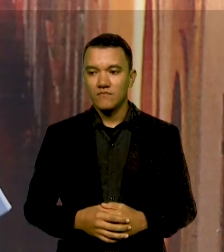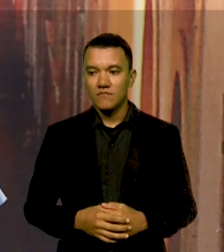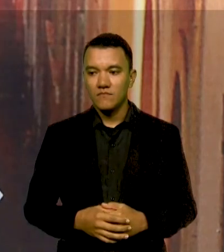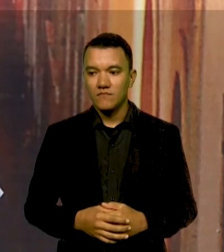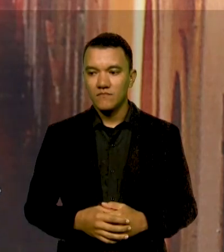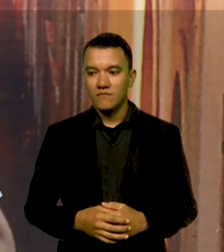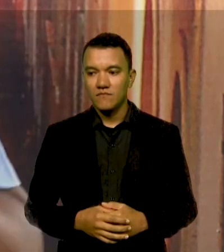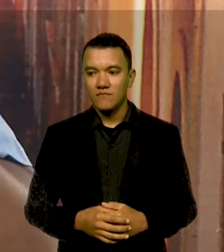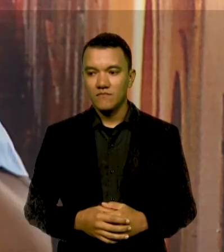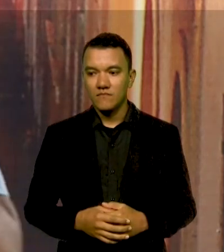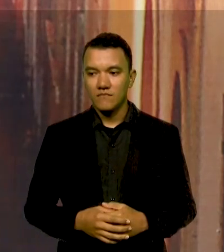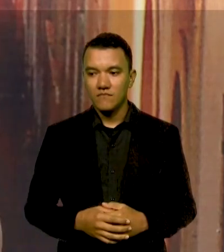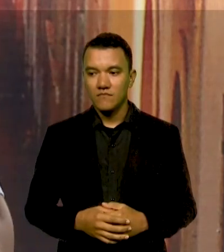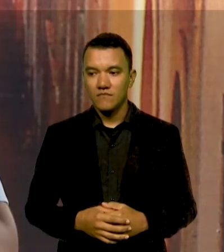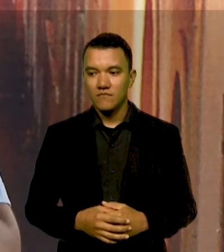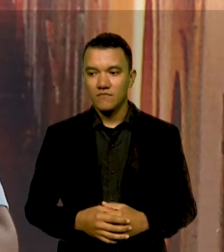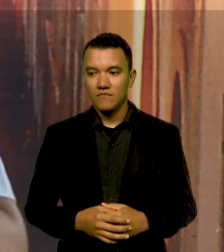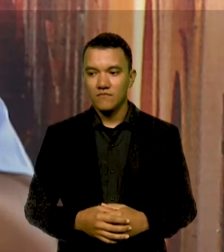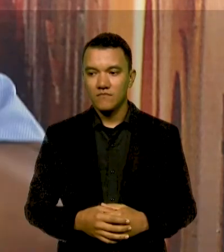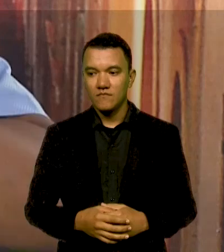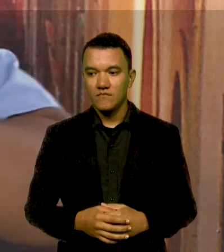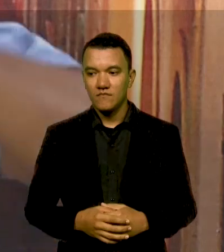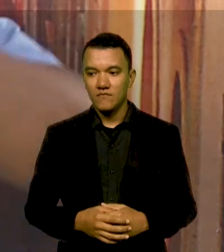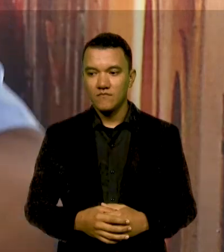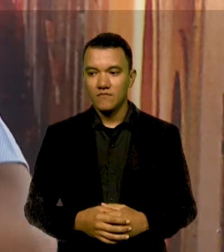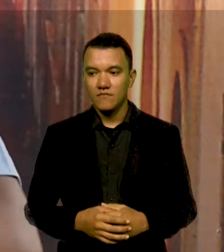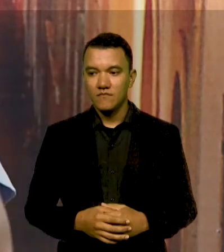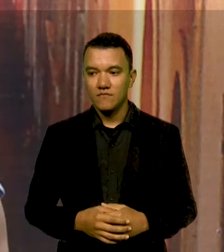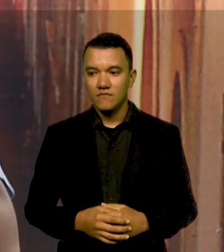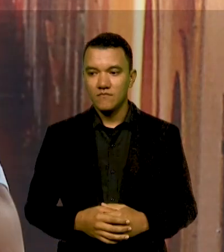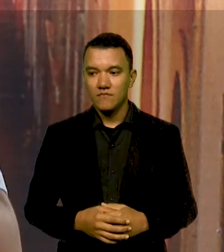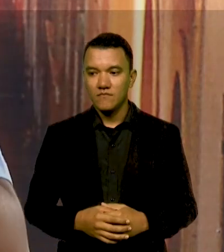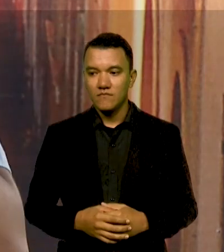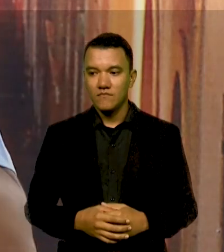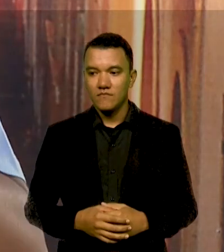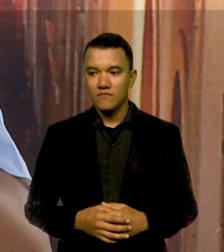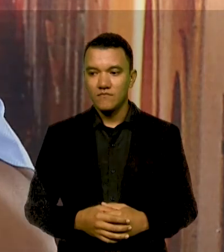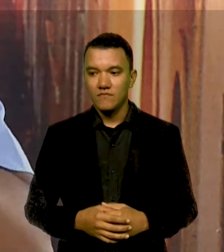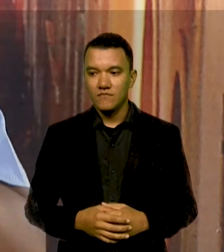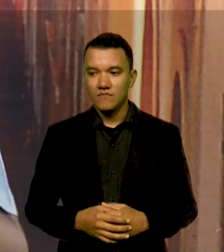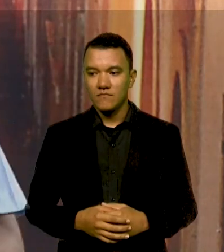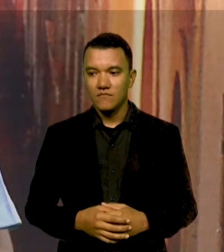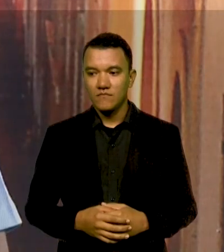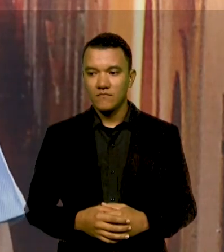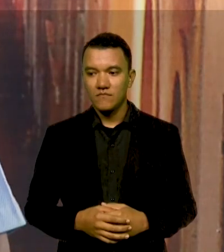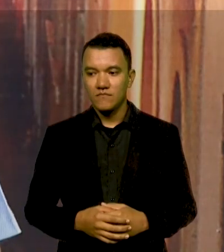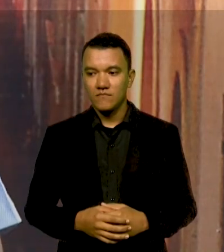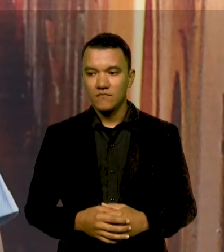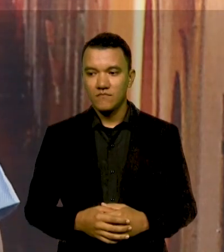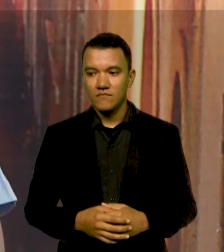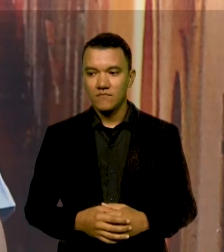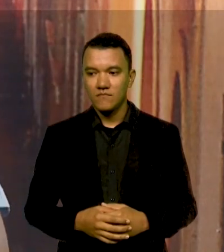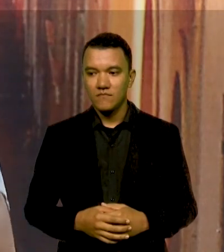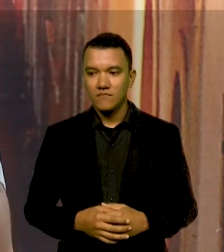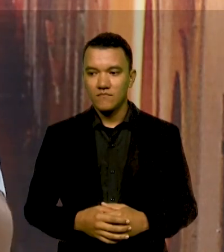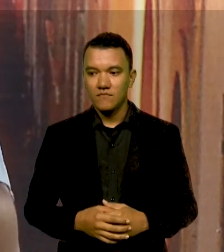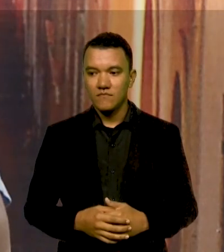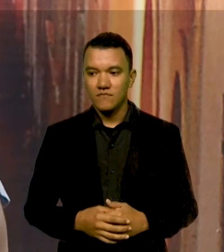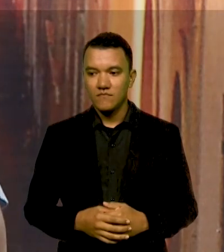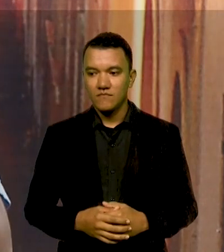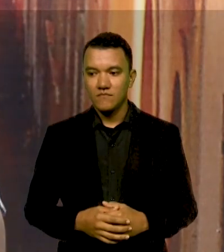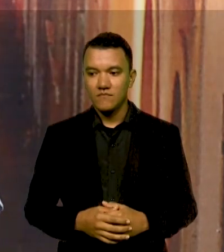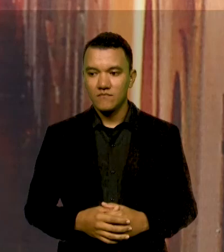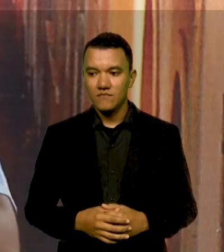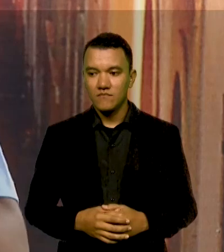eu finalizei, mudei para o SEGEL e fiz o ensino médio lá. Depois disso eu fui estudar administração, né? Fiz